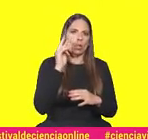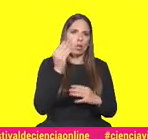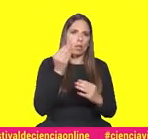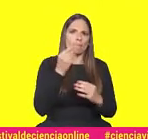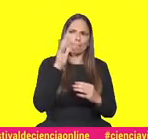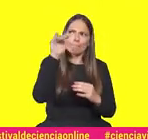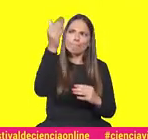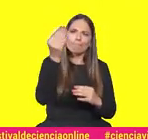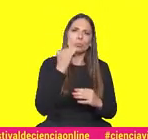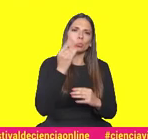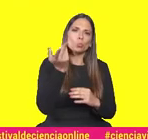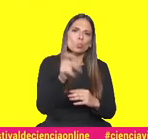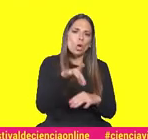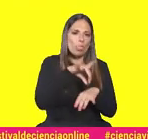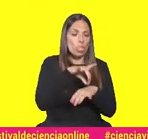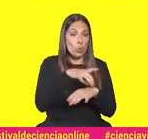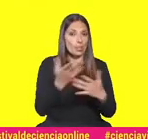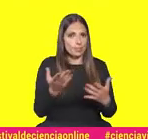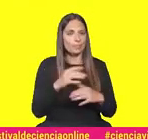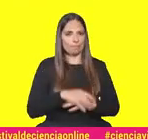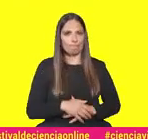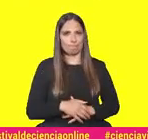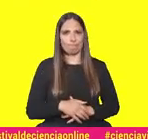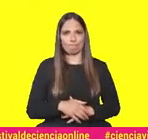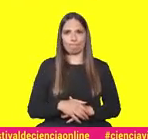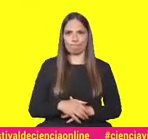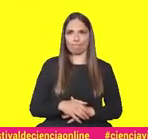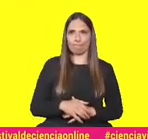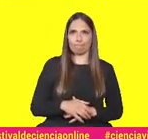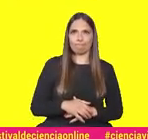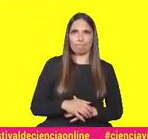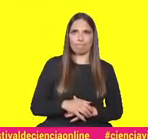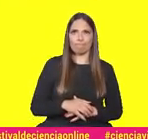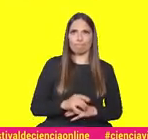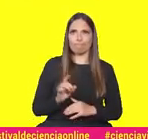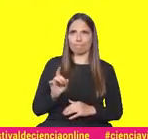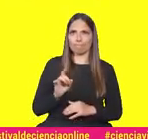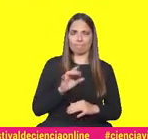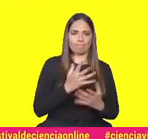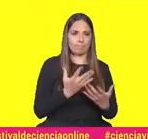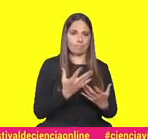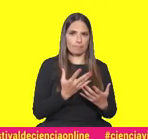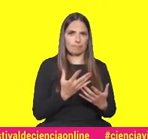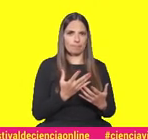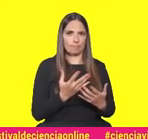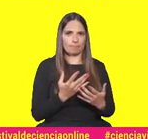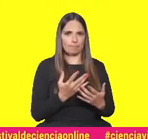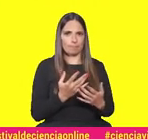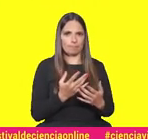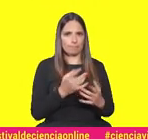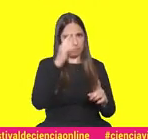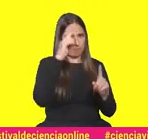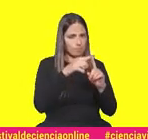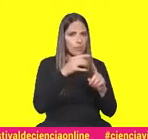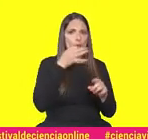fazer predição das doenças, etc. Sim. E aí, eu, por acaso, uma coisa estava para uma palestra agora mesmo para falar